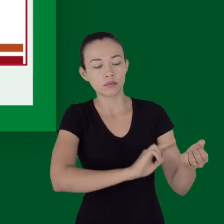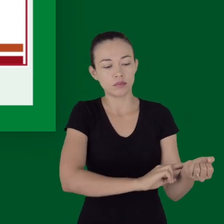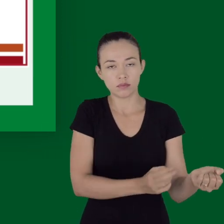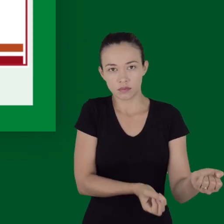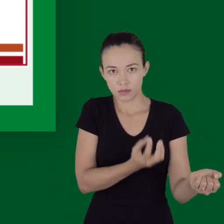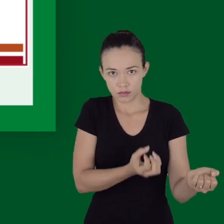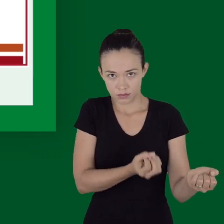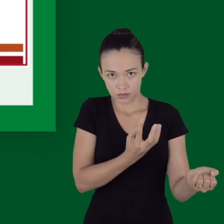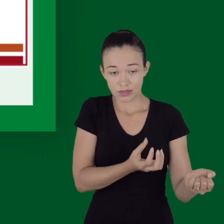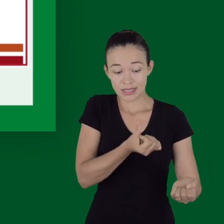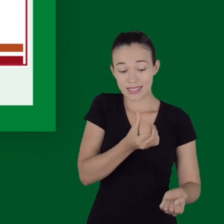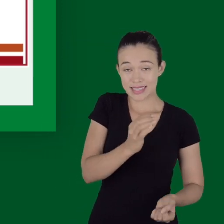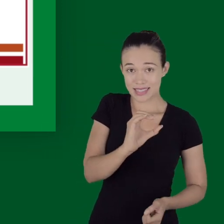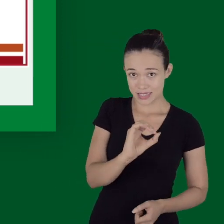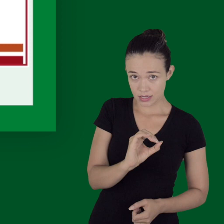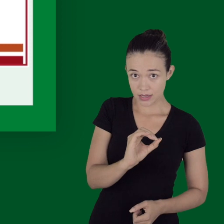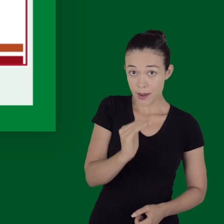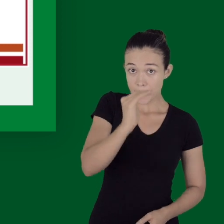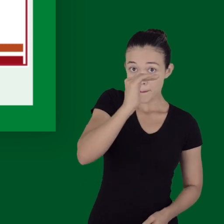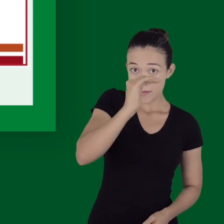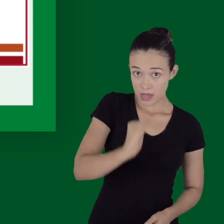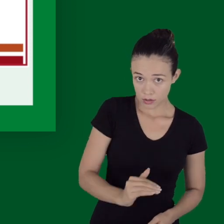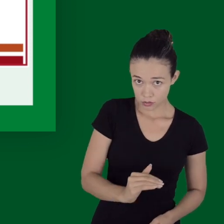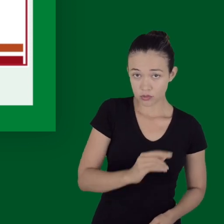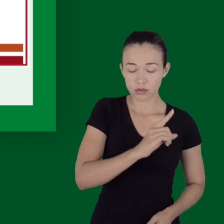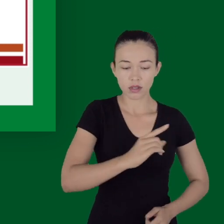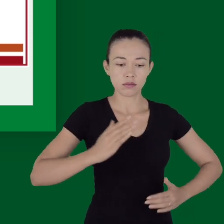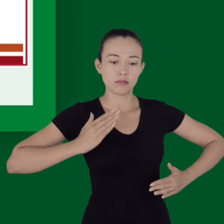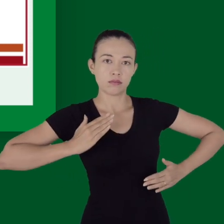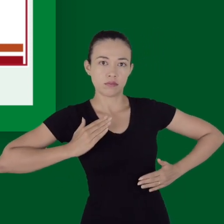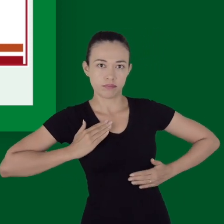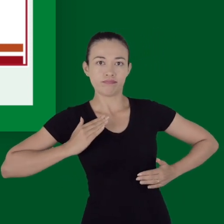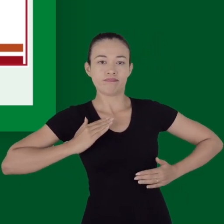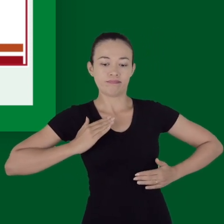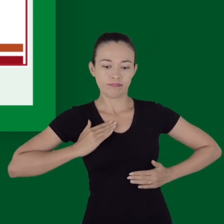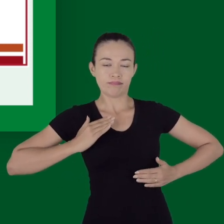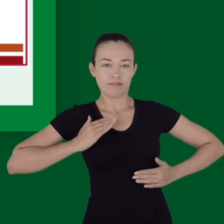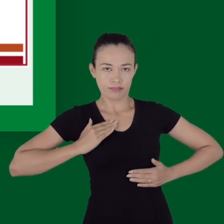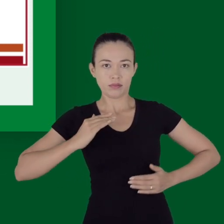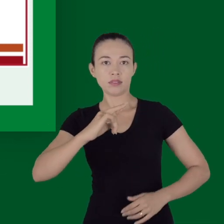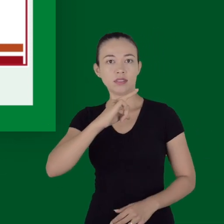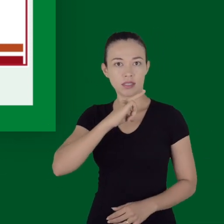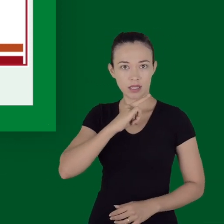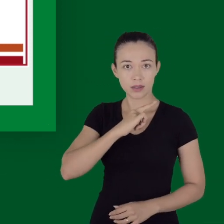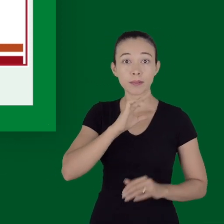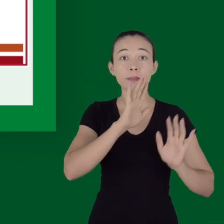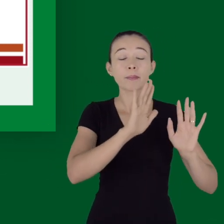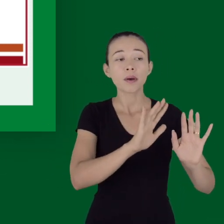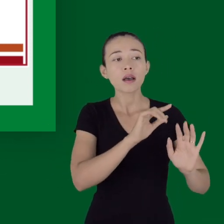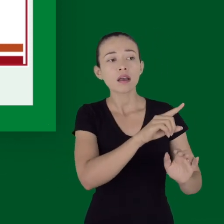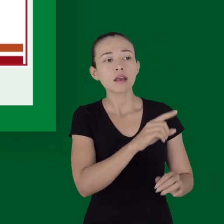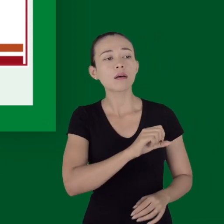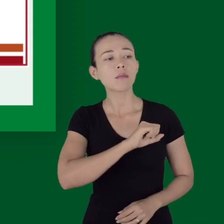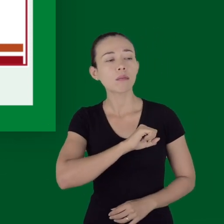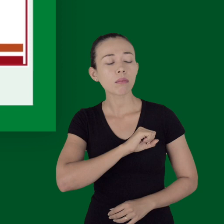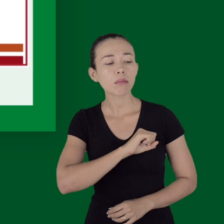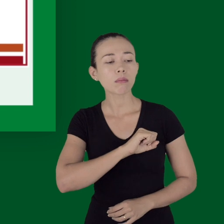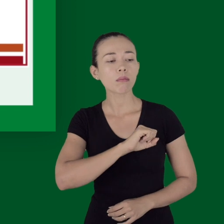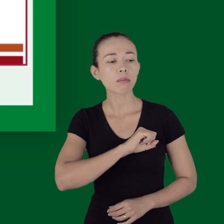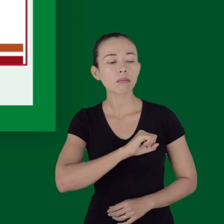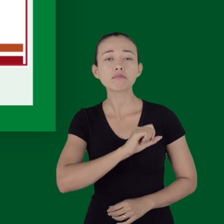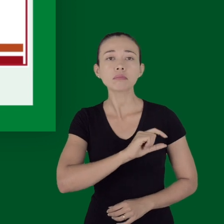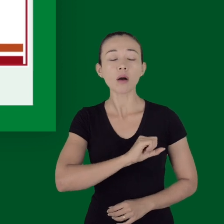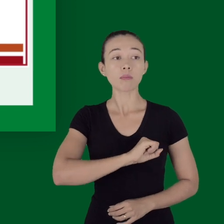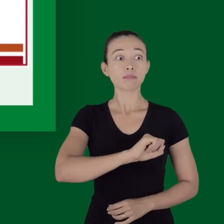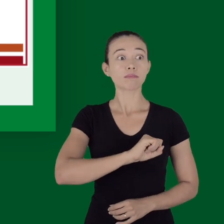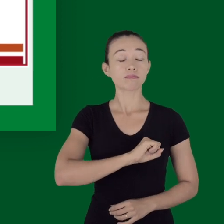frequência menor que 60, o marca-passo entra. Se por acaso o paciente sair dessa frequência, sair da bradiarritmia,